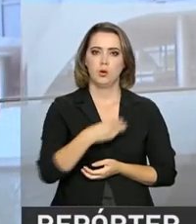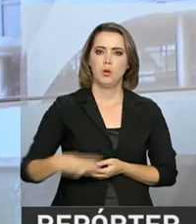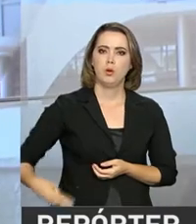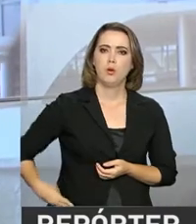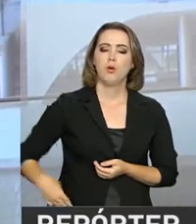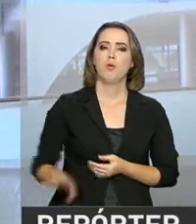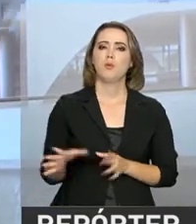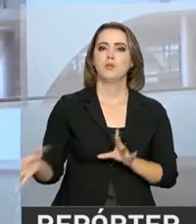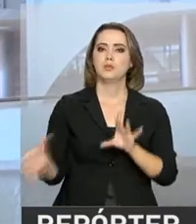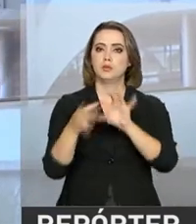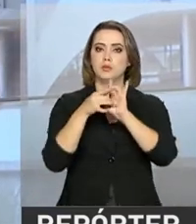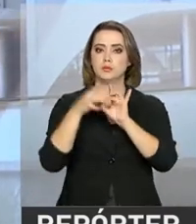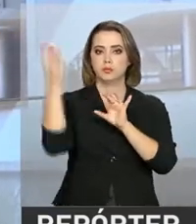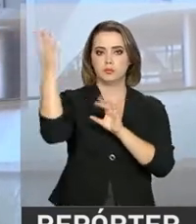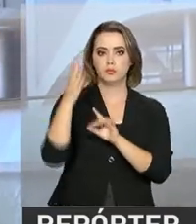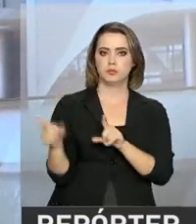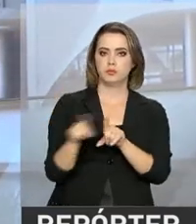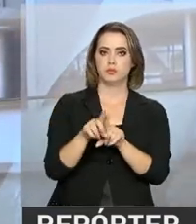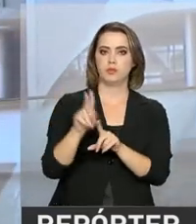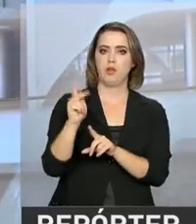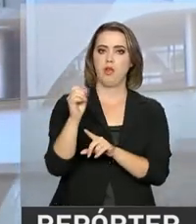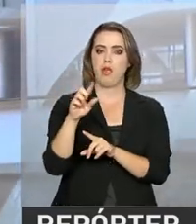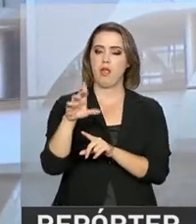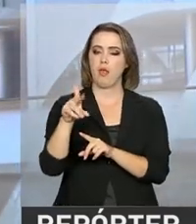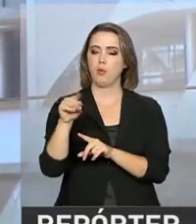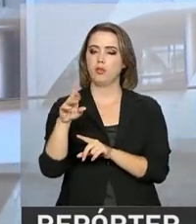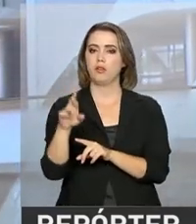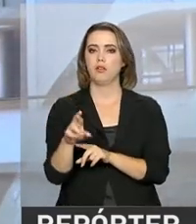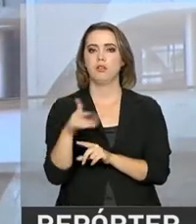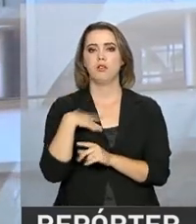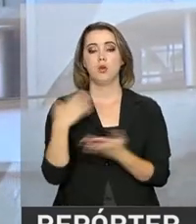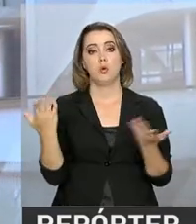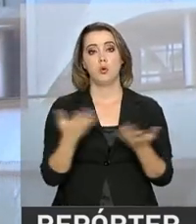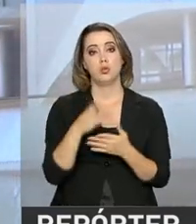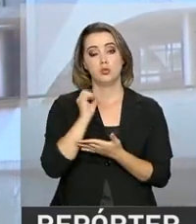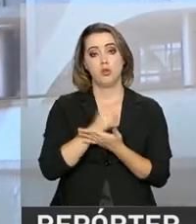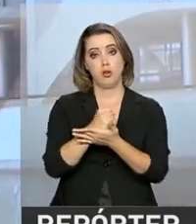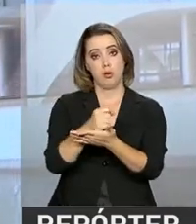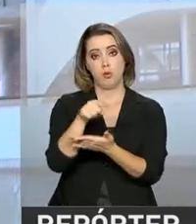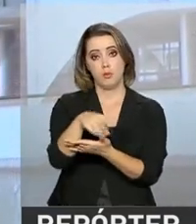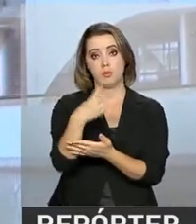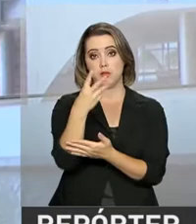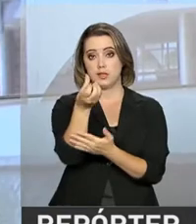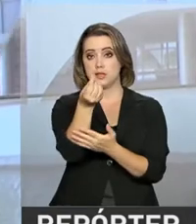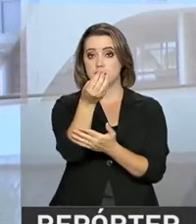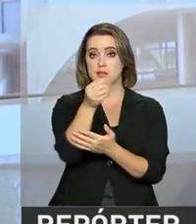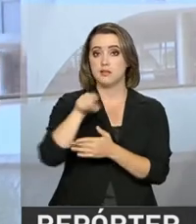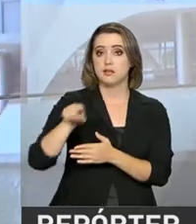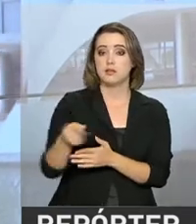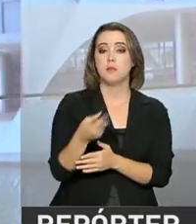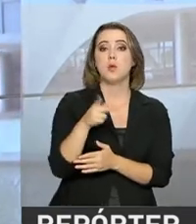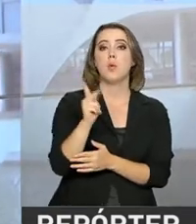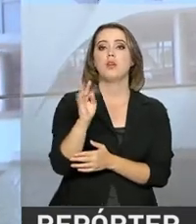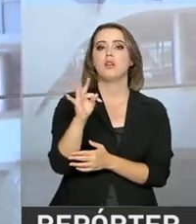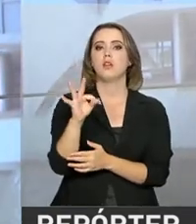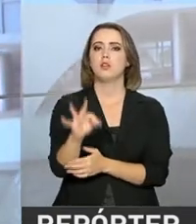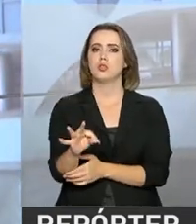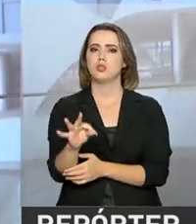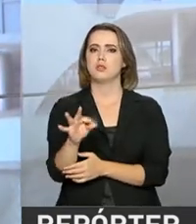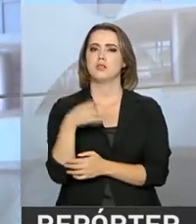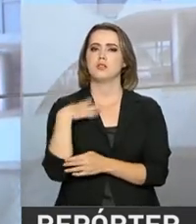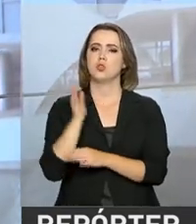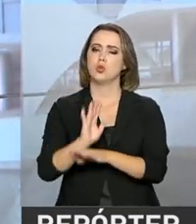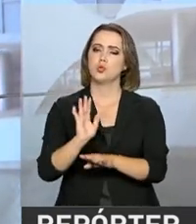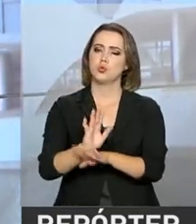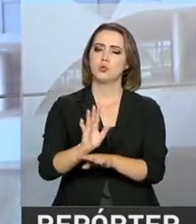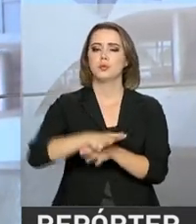Helder Barbalho, acompanhou hoje a entrega de 360 mil kits de ajuda humanitária no Amazonas. O investimento federal